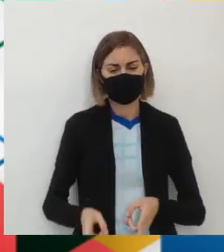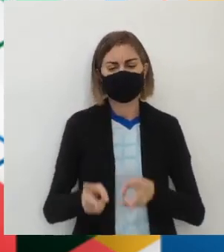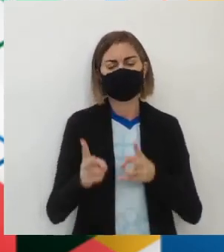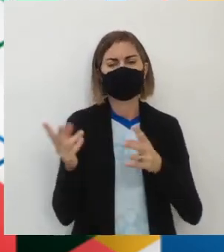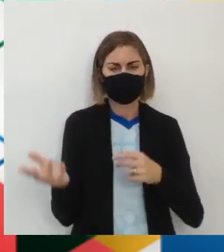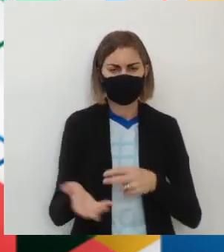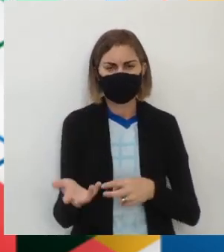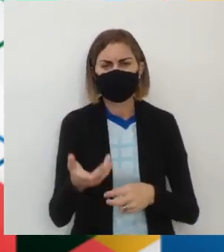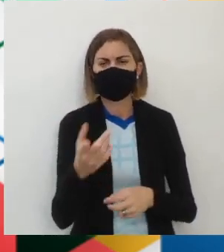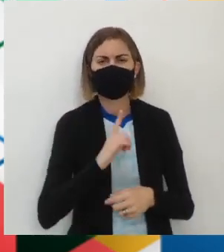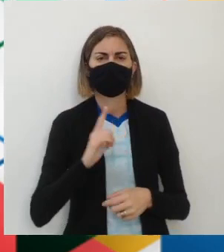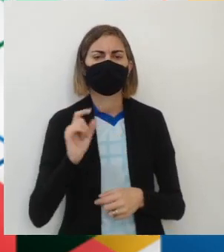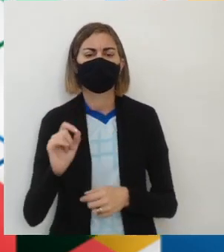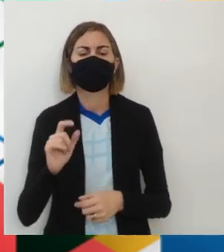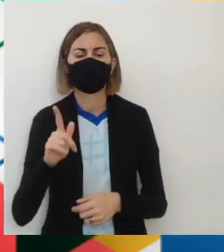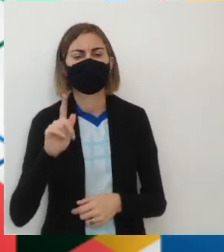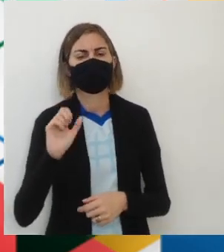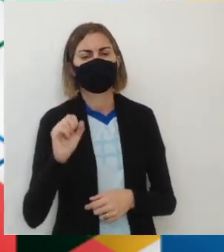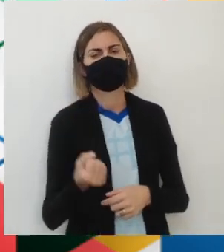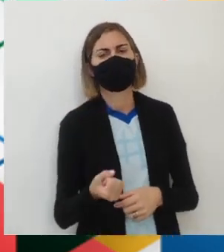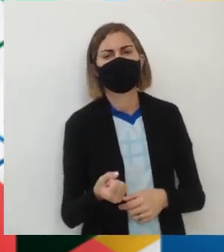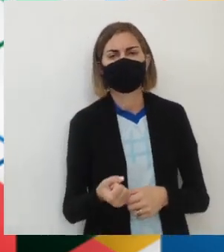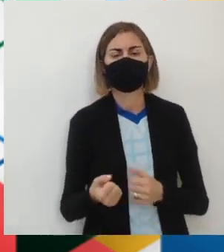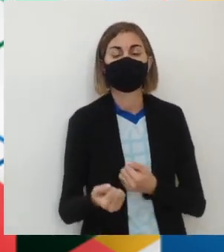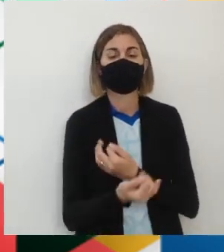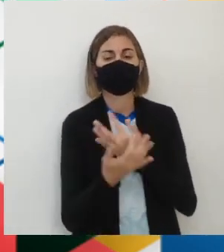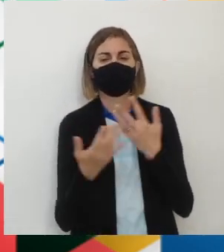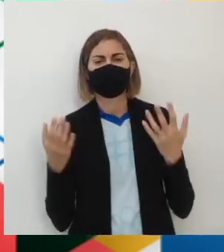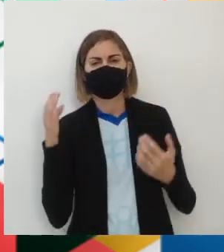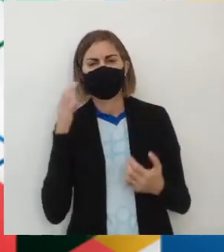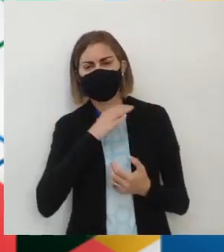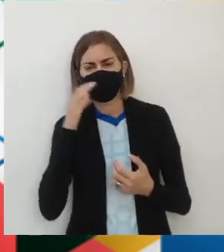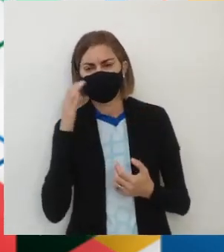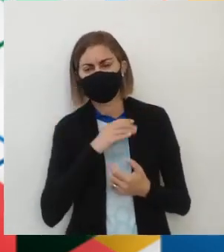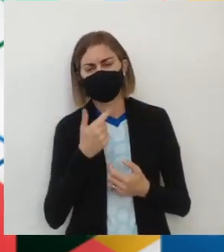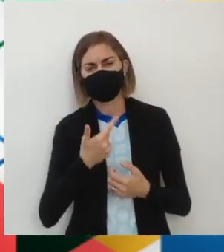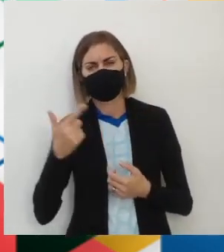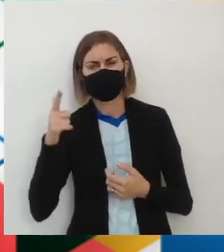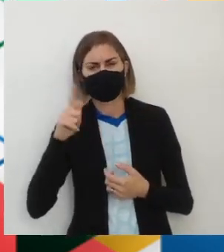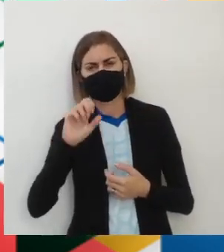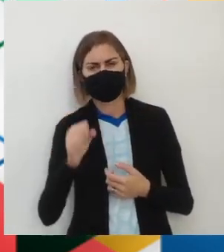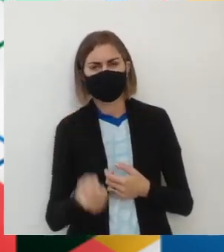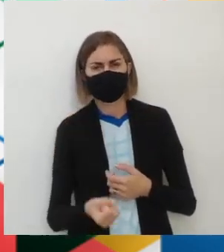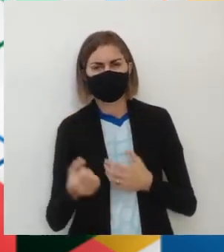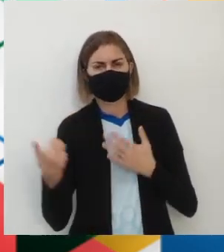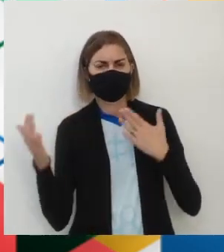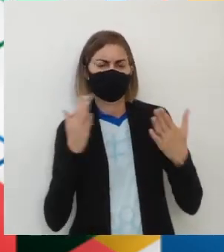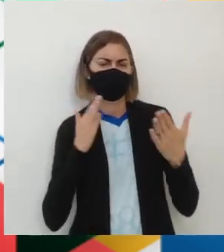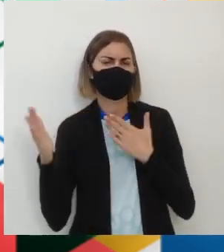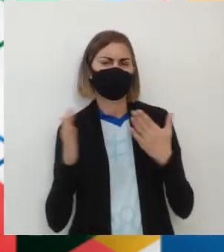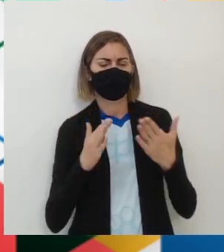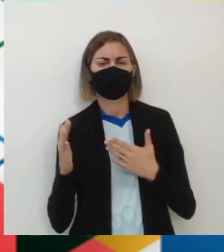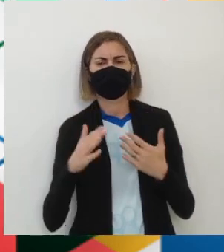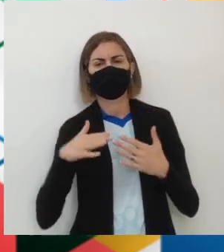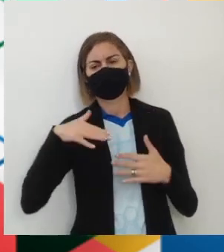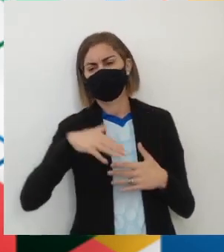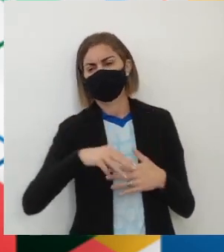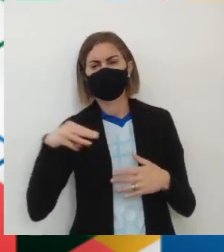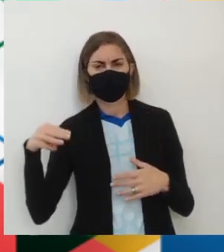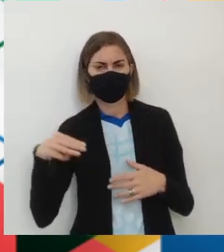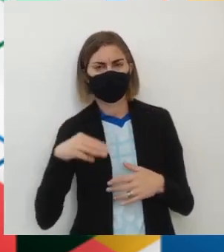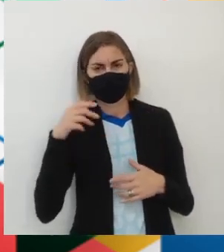de um gás, quem é o gás, quanto rápido vai ser um outro gás, simplesmente comparando as suas massas